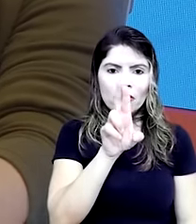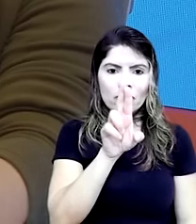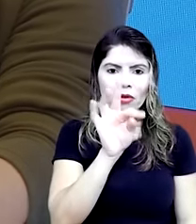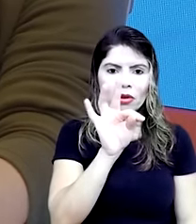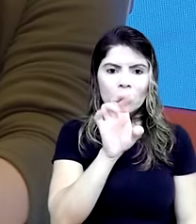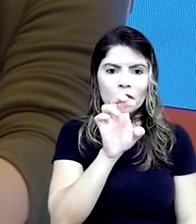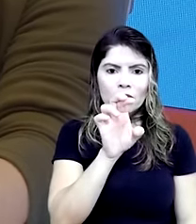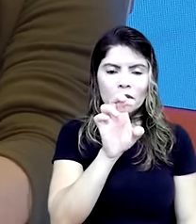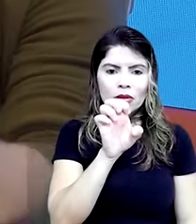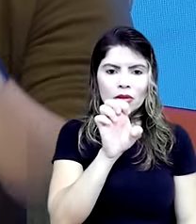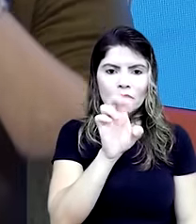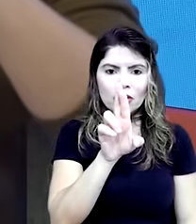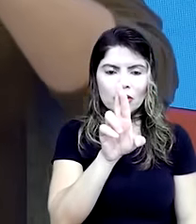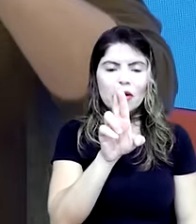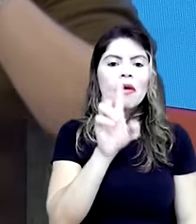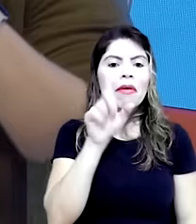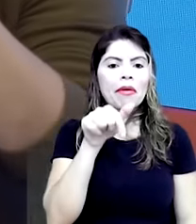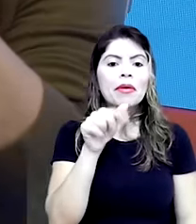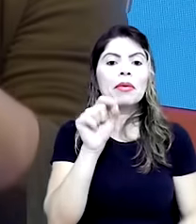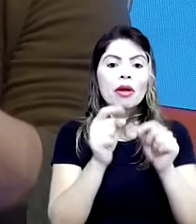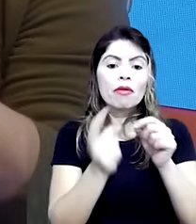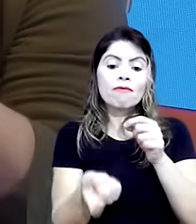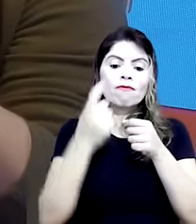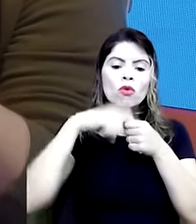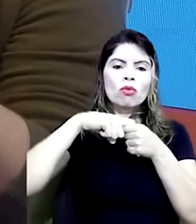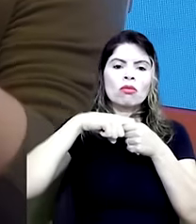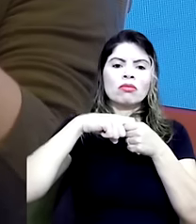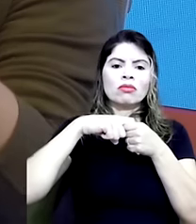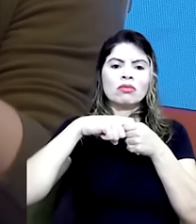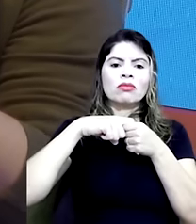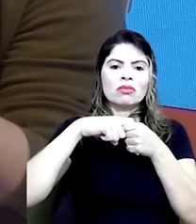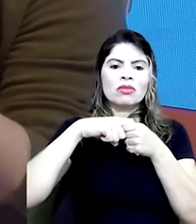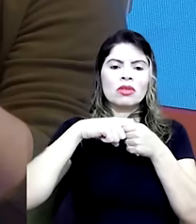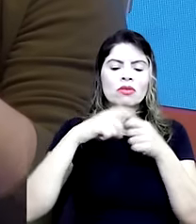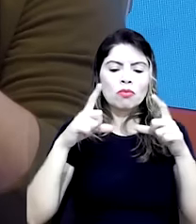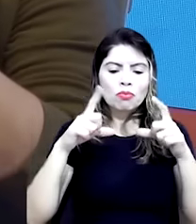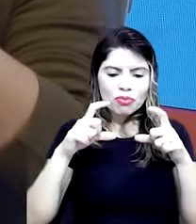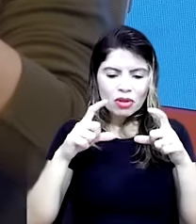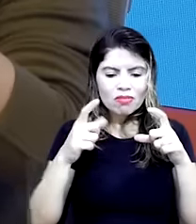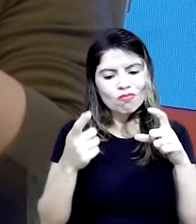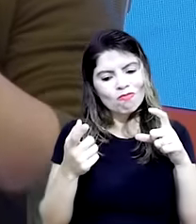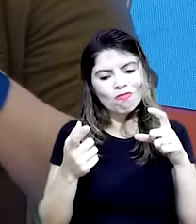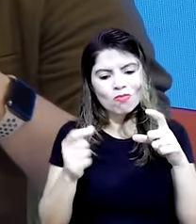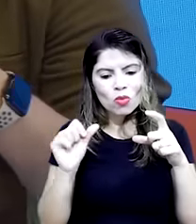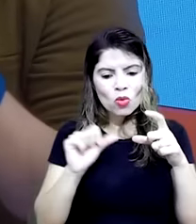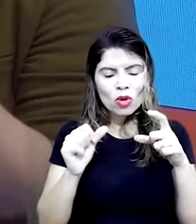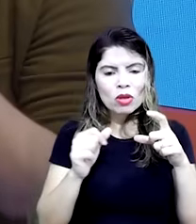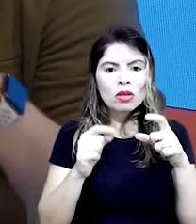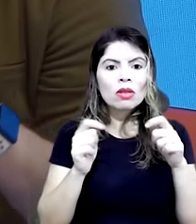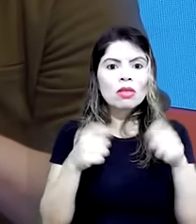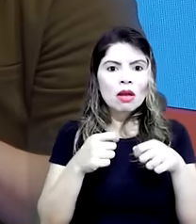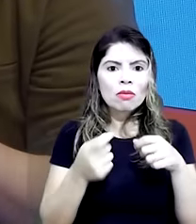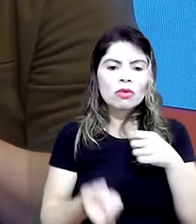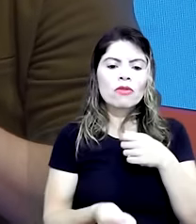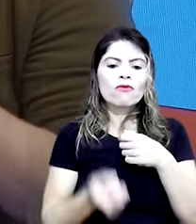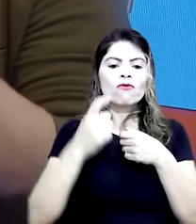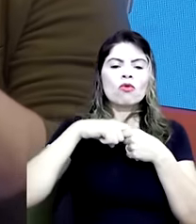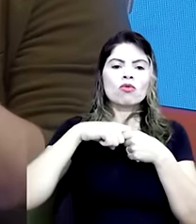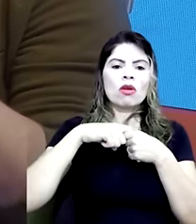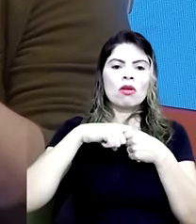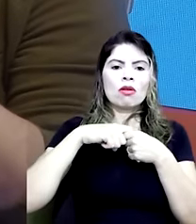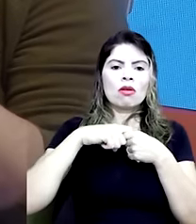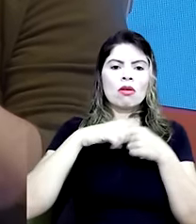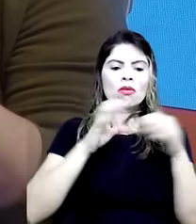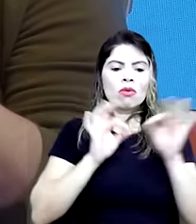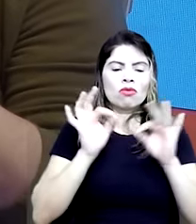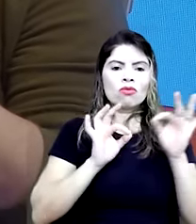de existir aquela imagem com uma uma cor mais fria né com menos intensidade ela não vai deixar de existir ela vai ficar